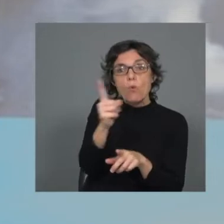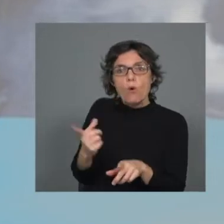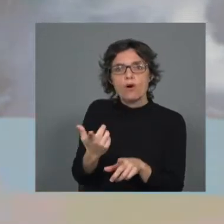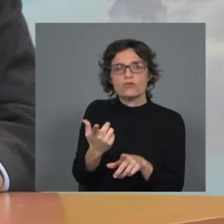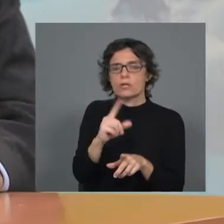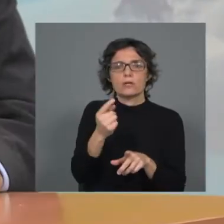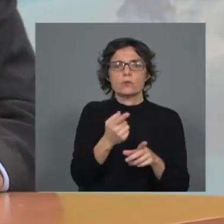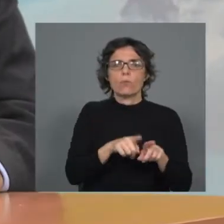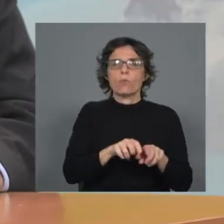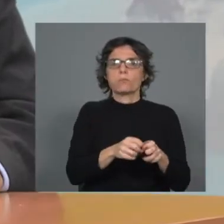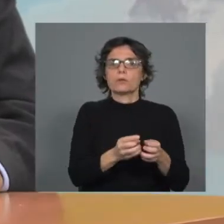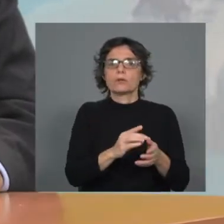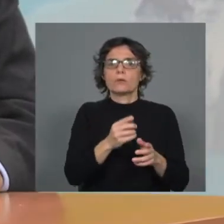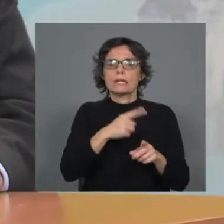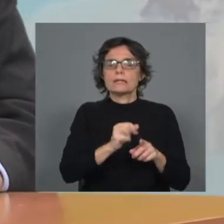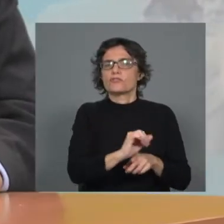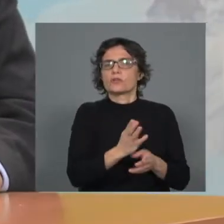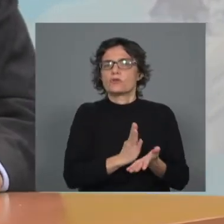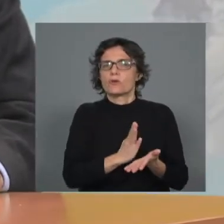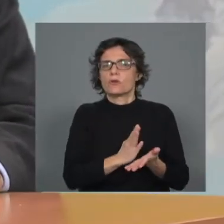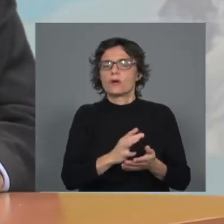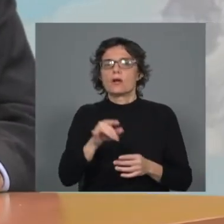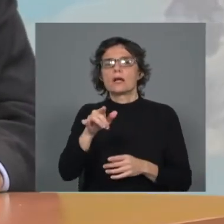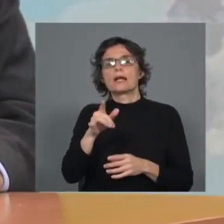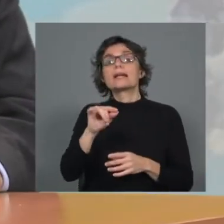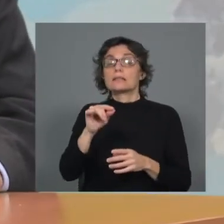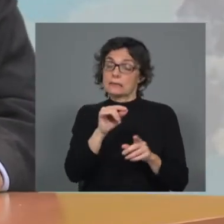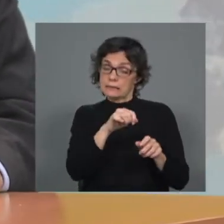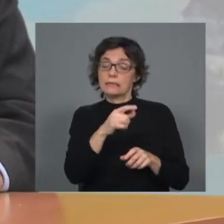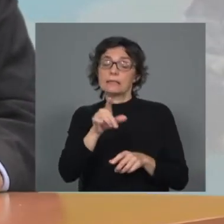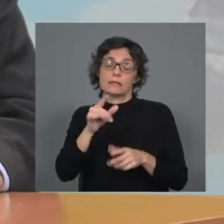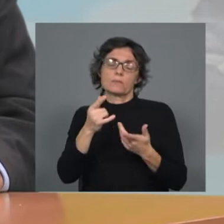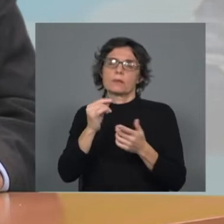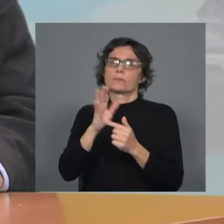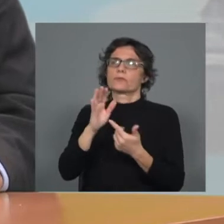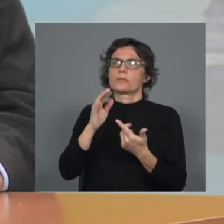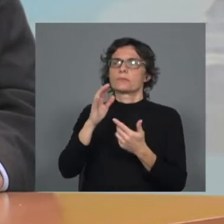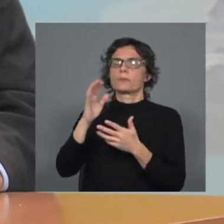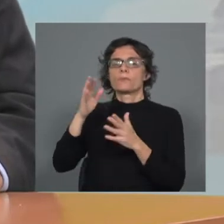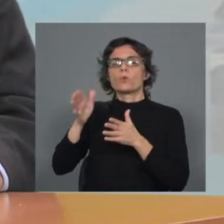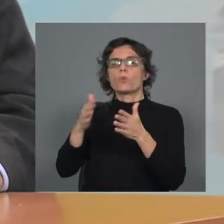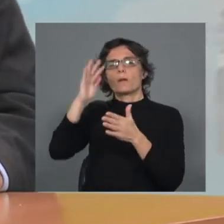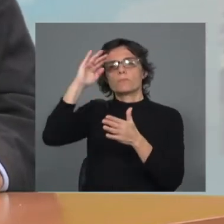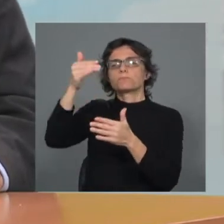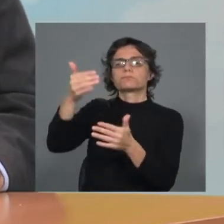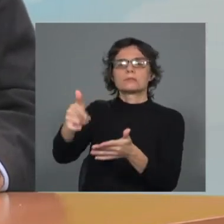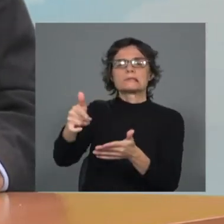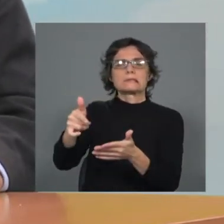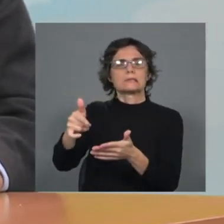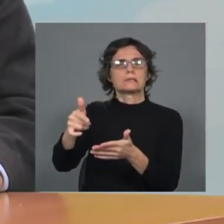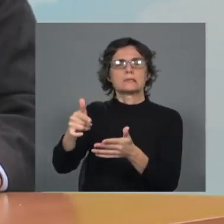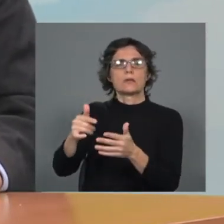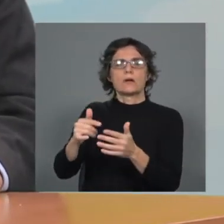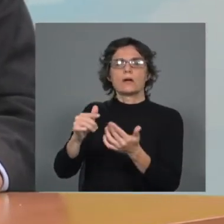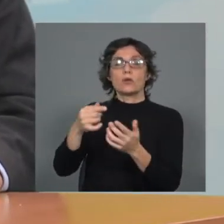também não estarmos limitados por este horizonte imediato. Por exemplo, uma questão de que não se tem falado muito, que